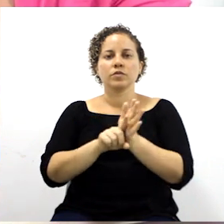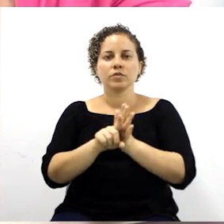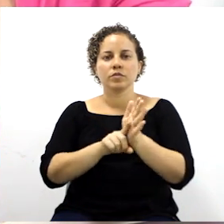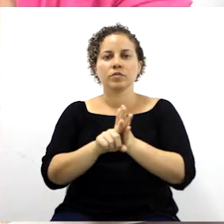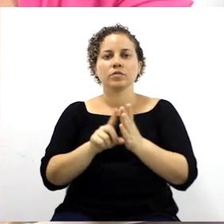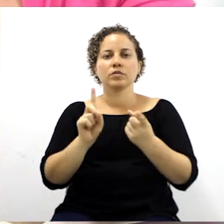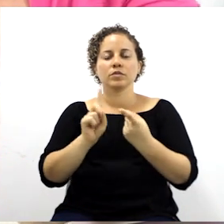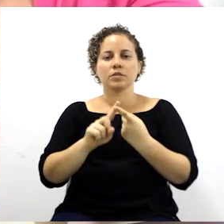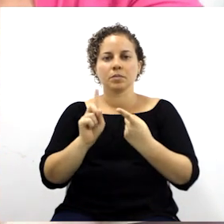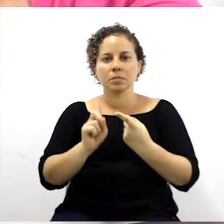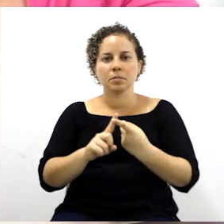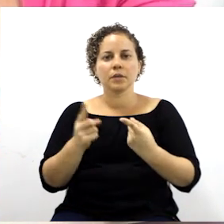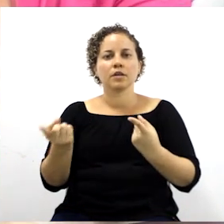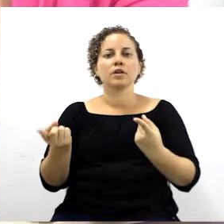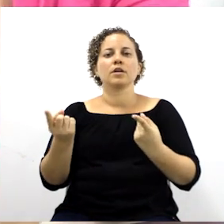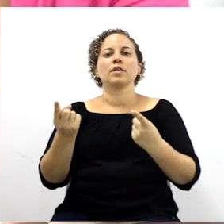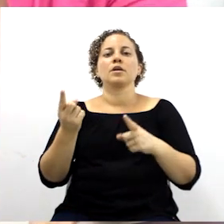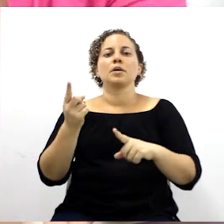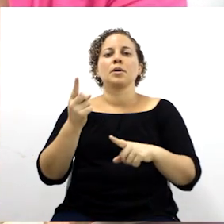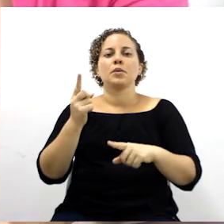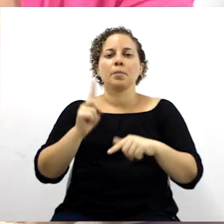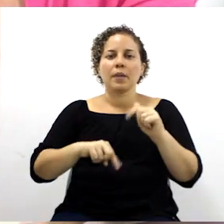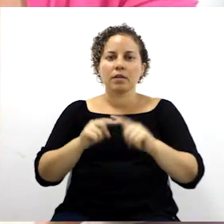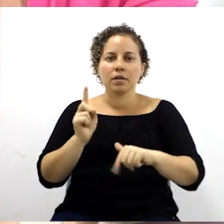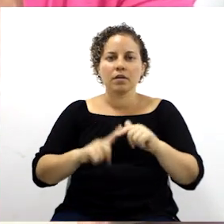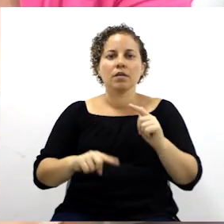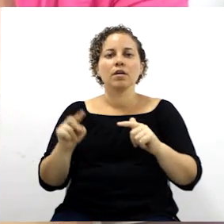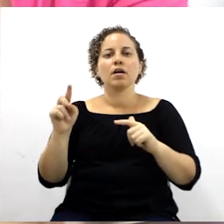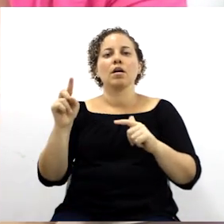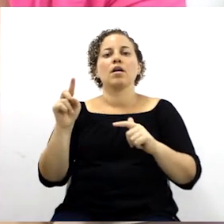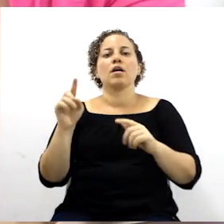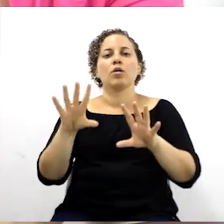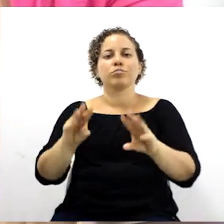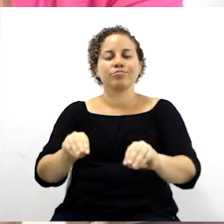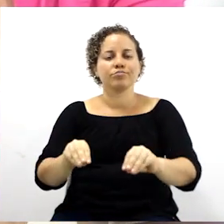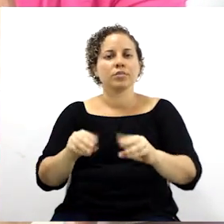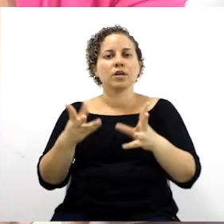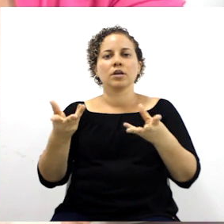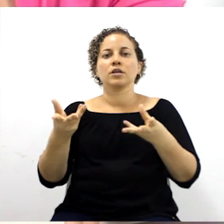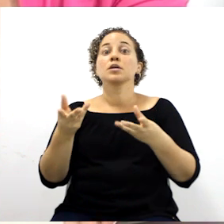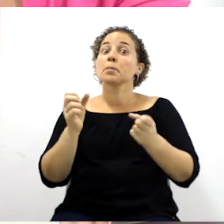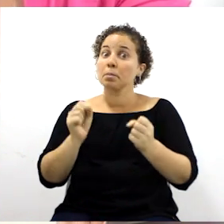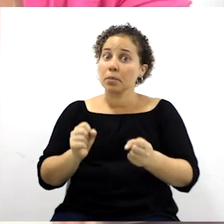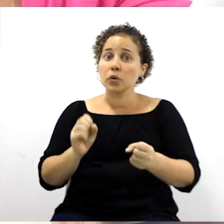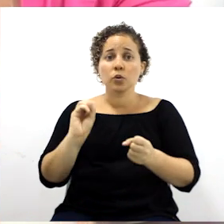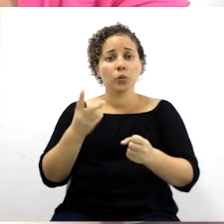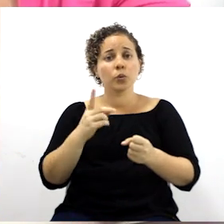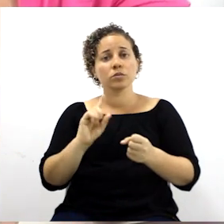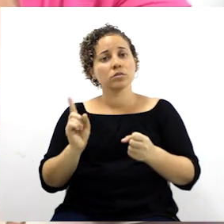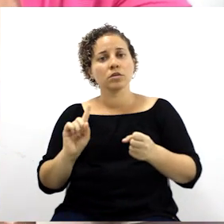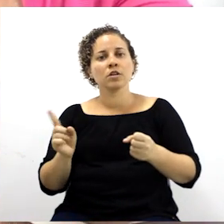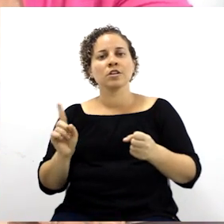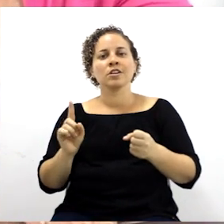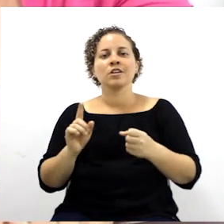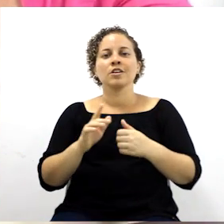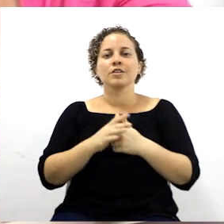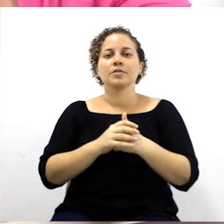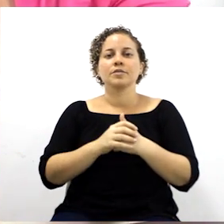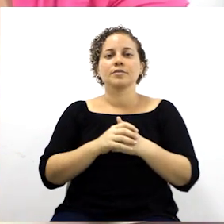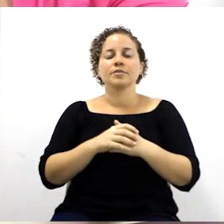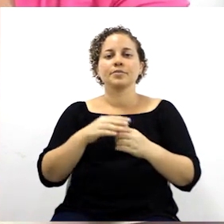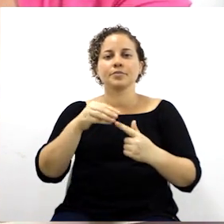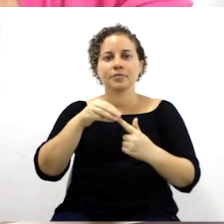consultadas, que tipo de equipamento é necessário para manuseá-la, se pode manuseá-la, quais seriam essas obras. Então, são folhetos